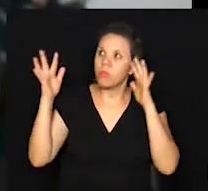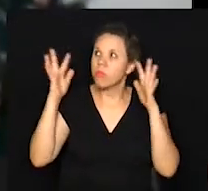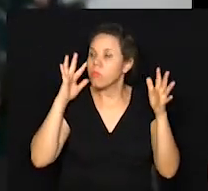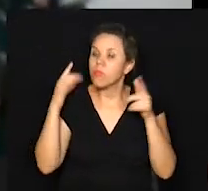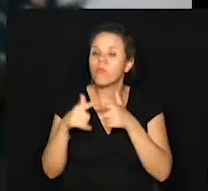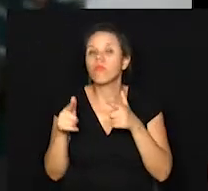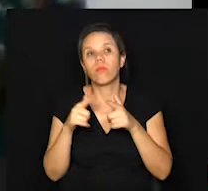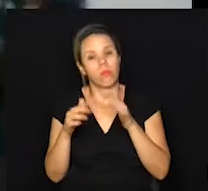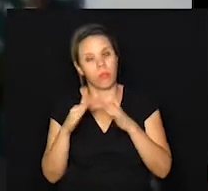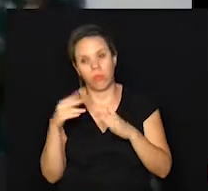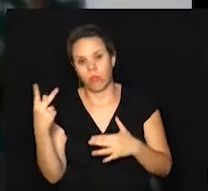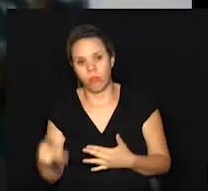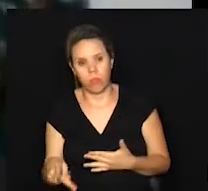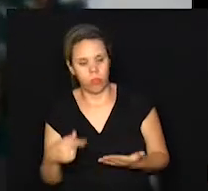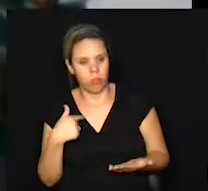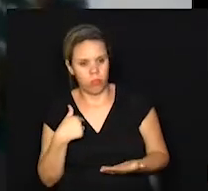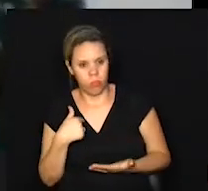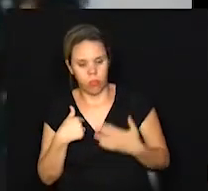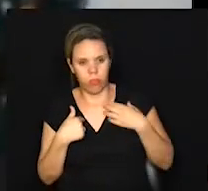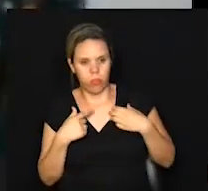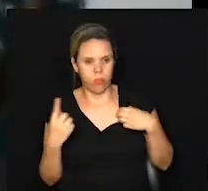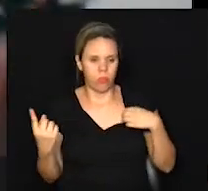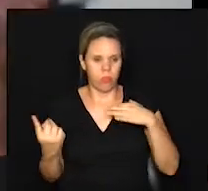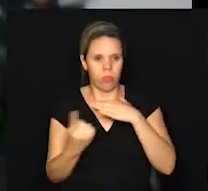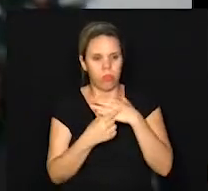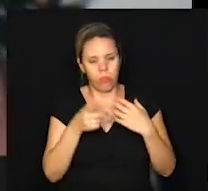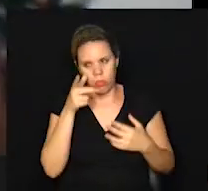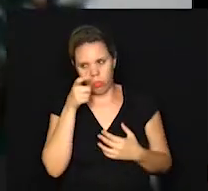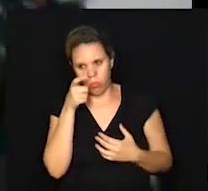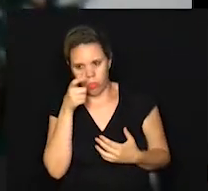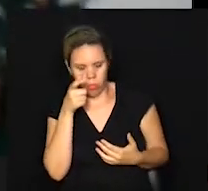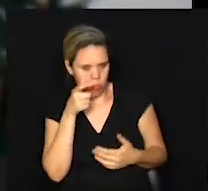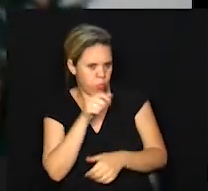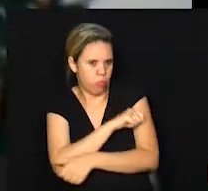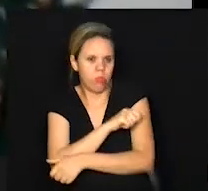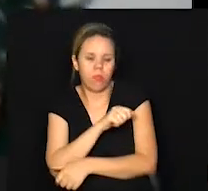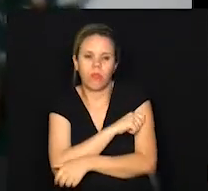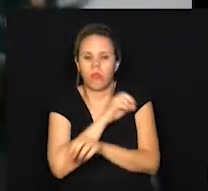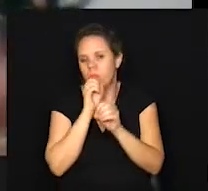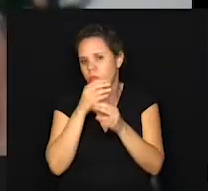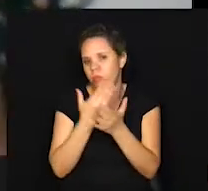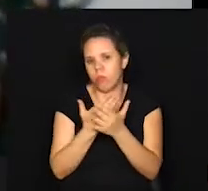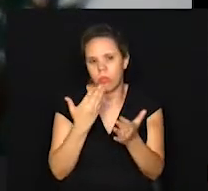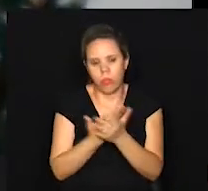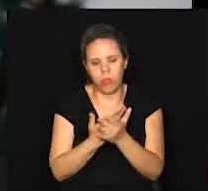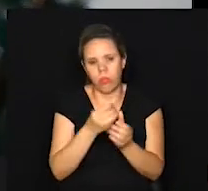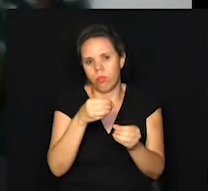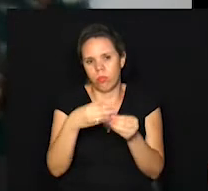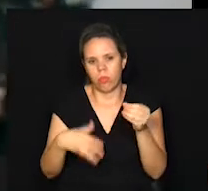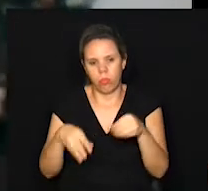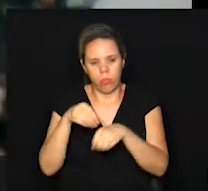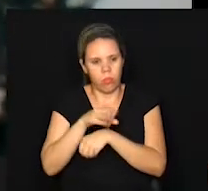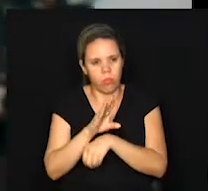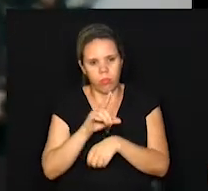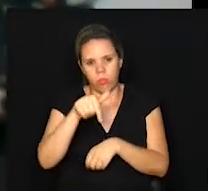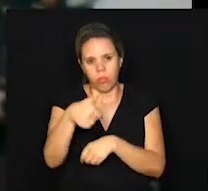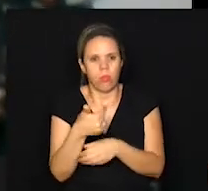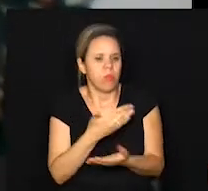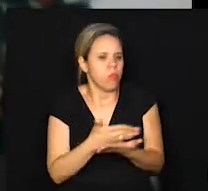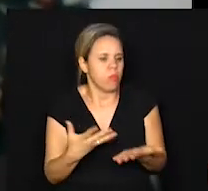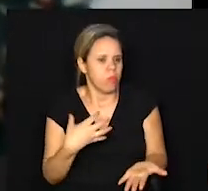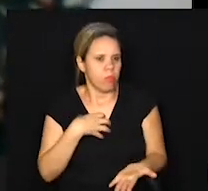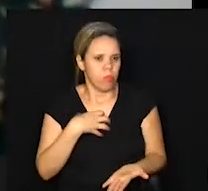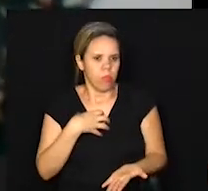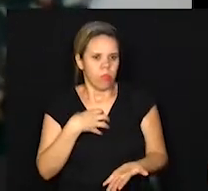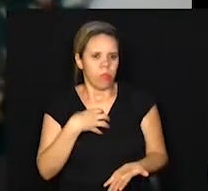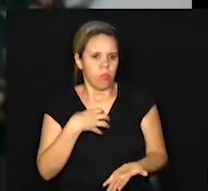problema em casa. Então, eu chego, observo os meus alunos, dou a minha aula, faço o meu conteúdo, e quando eu começo a sentir que o